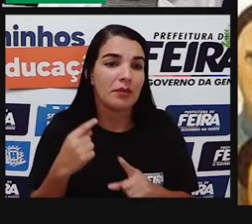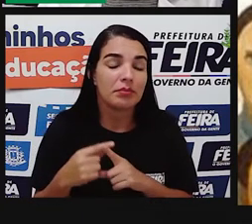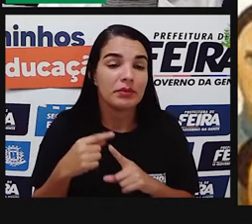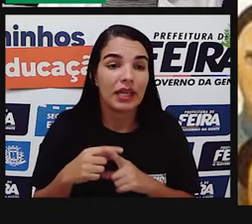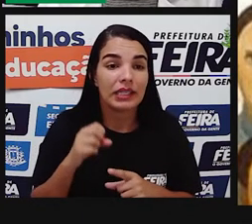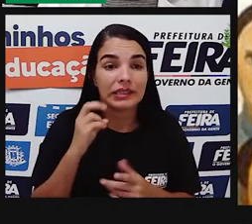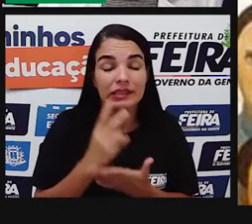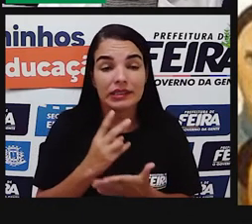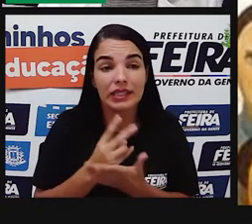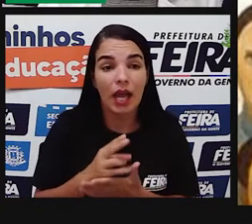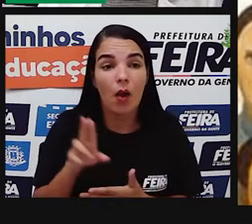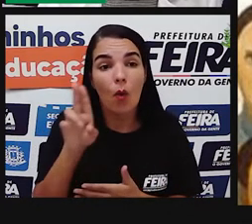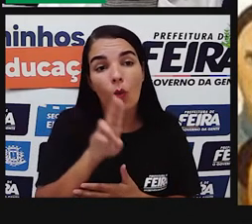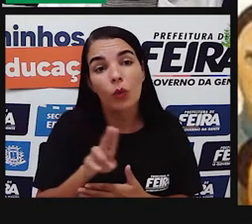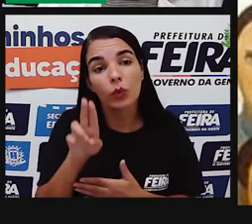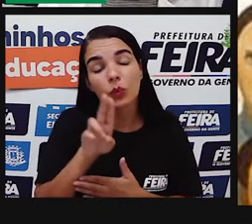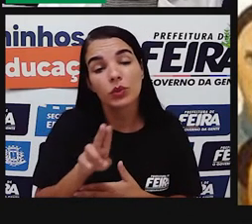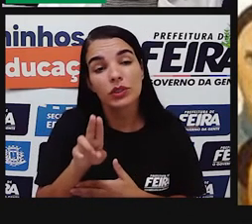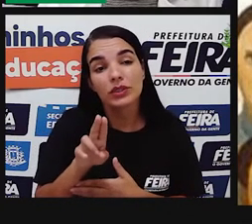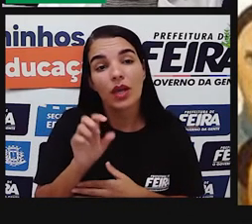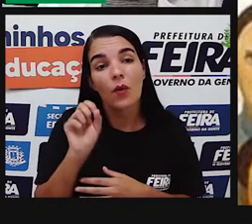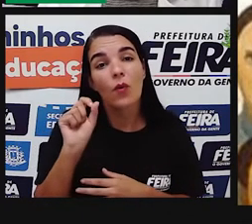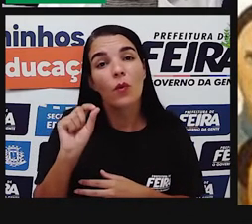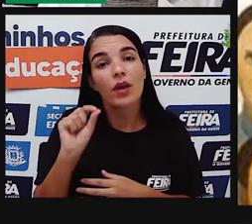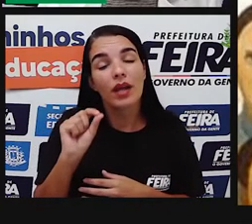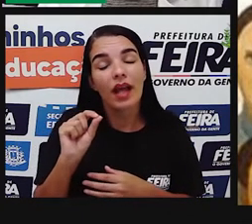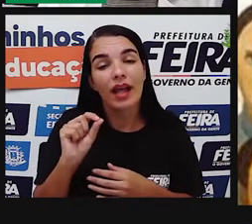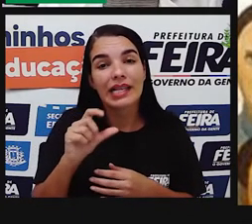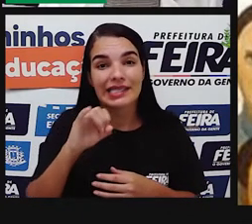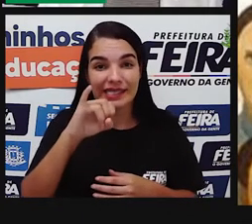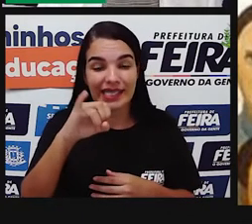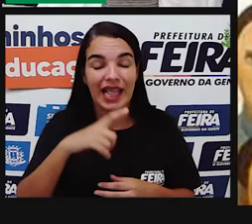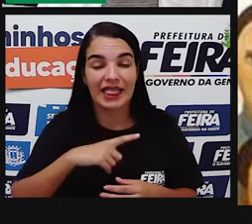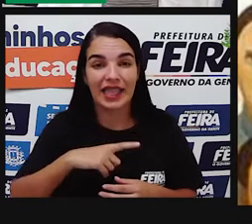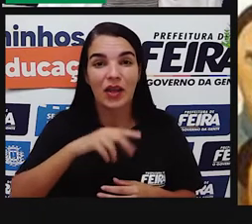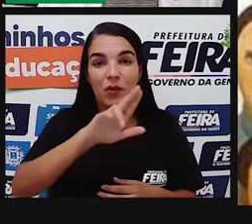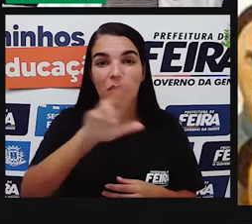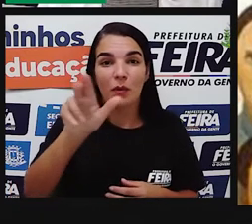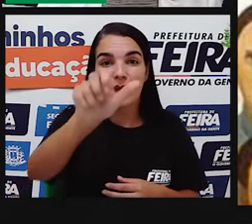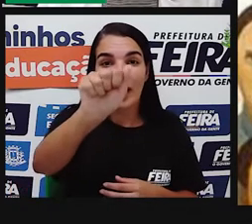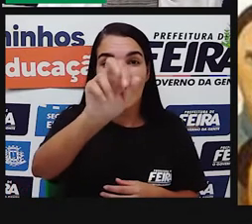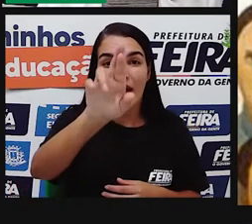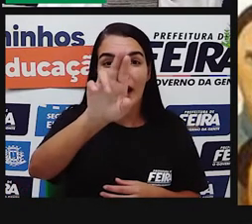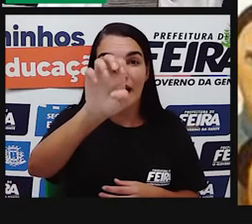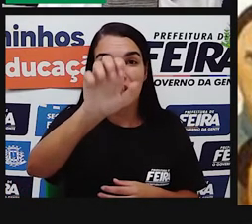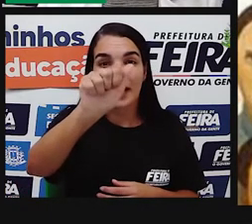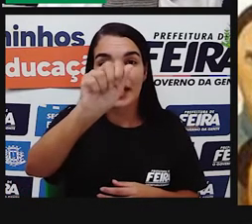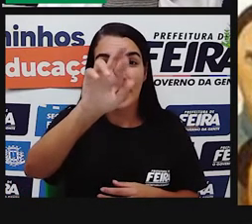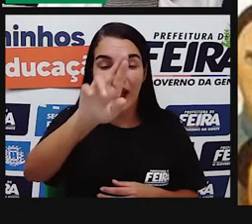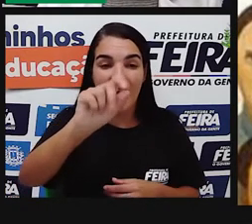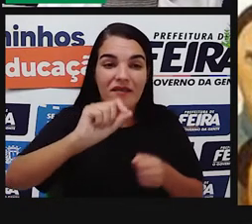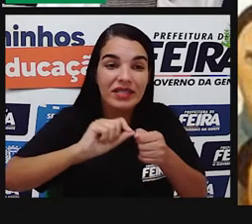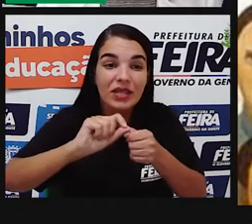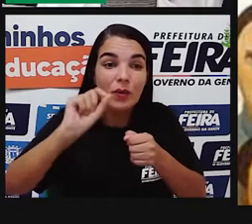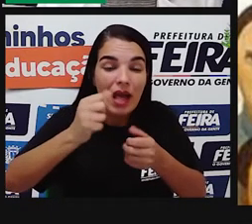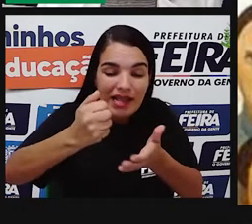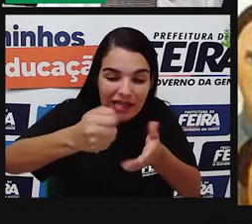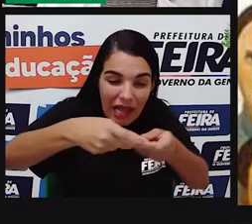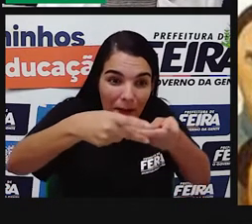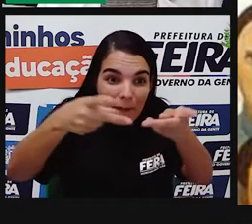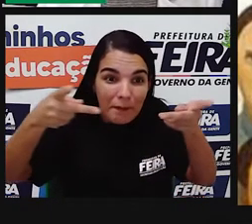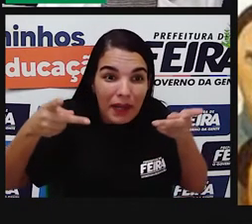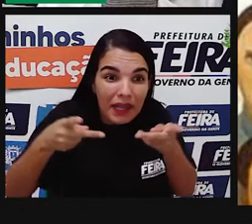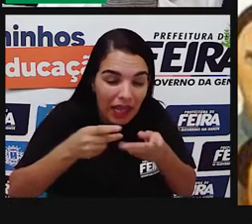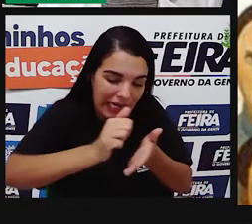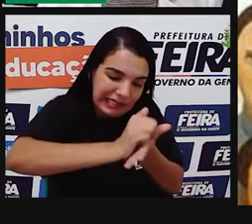arear no sentido de lavar as panelas, lustrar as panelas. E pirralho é algo que pouco a gente vê,